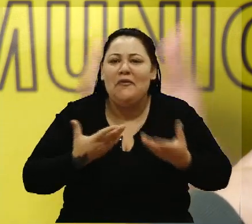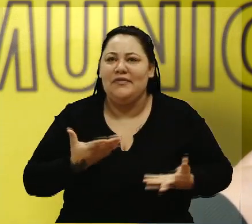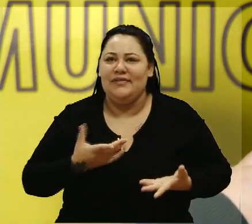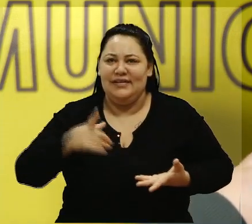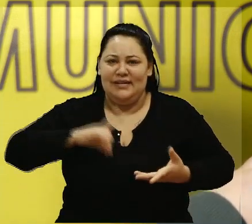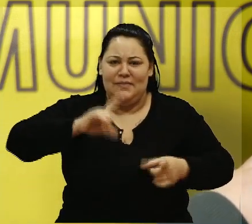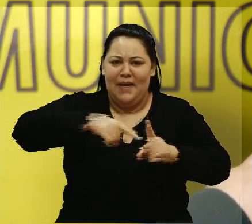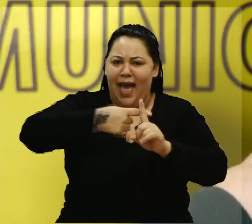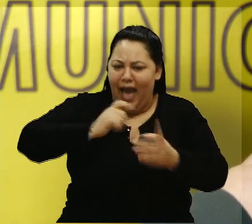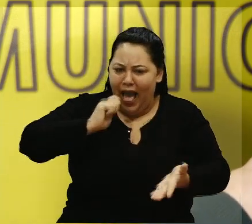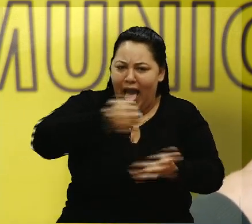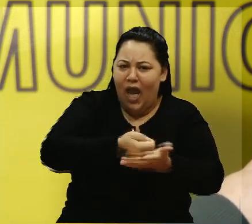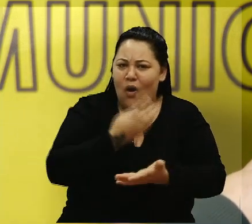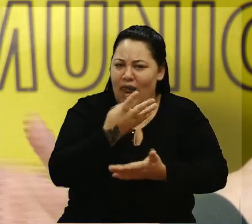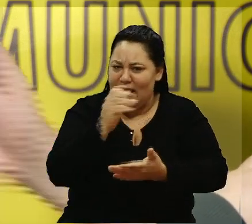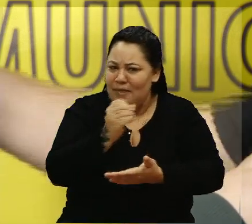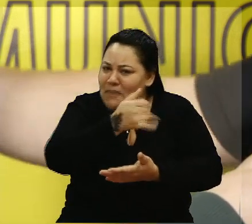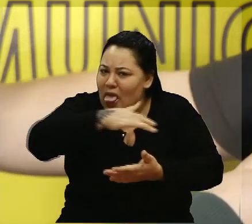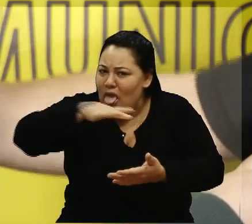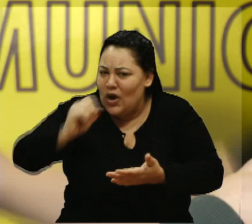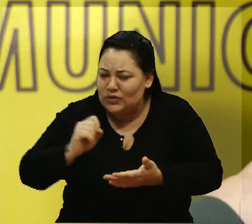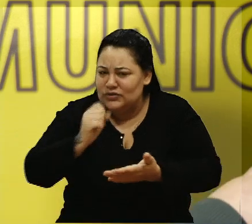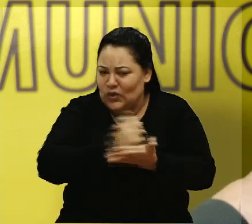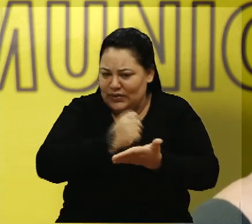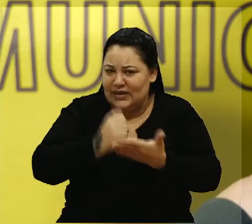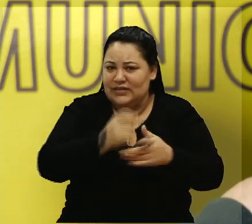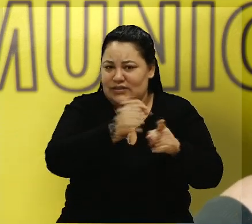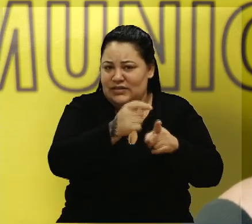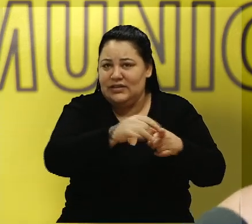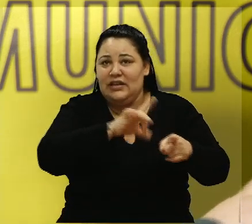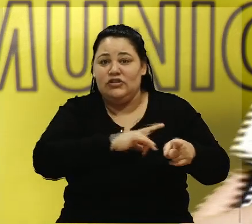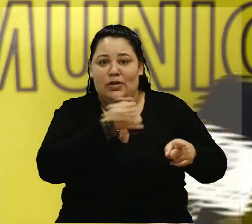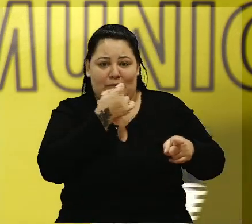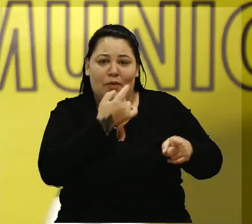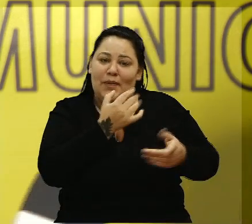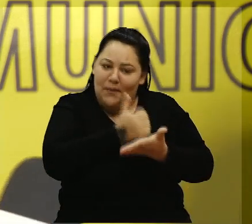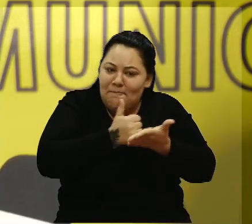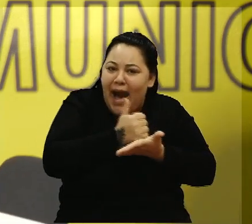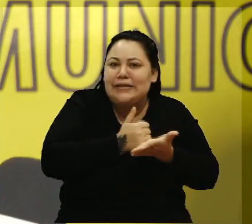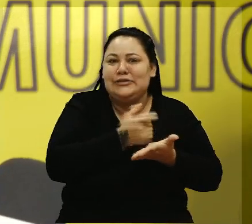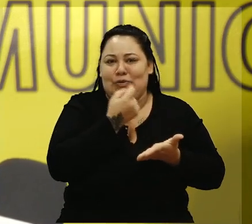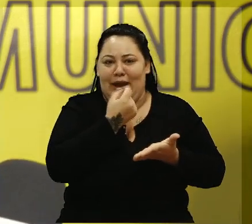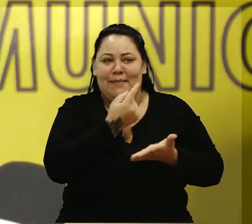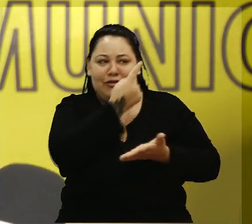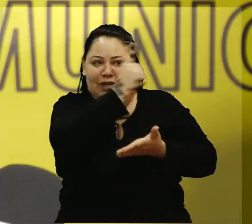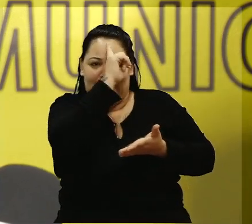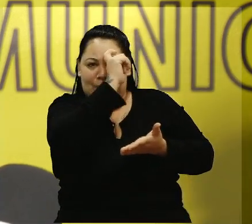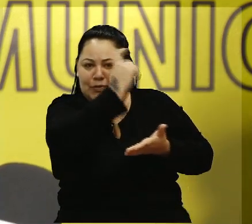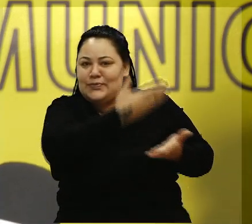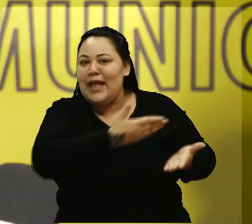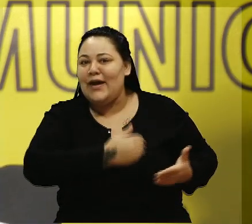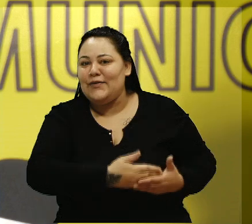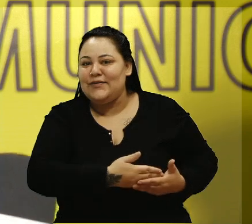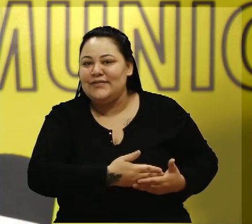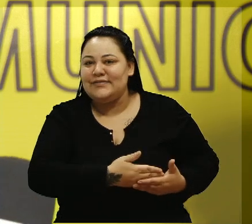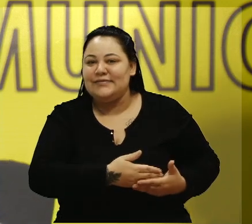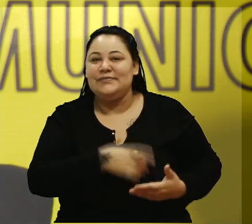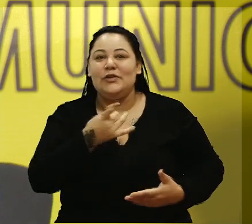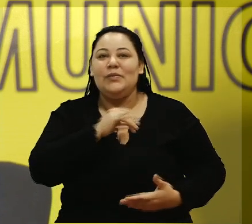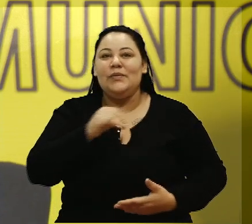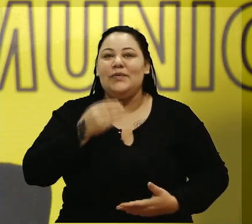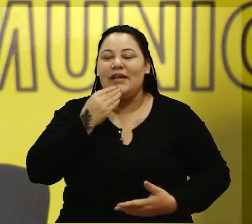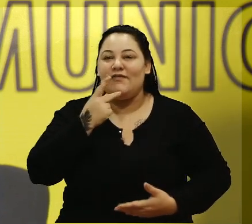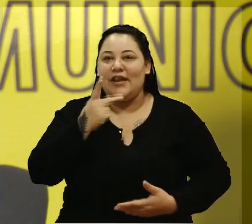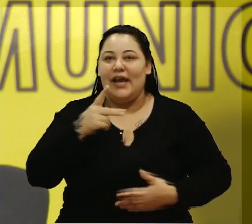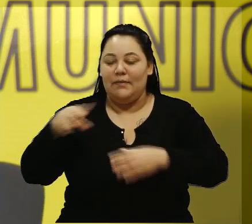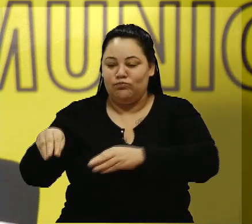40 milhões em contrato de locação, tem que ter dinheiro para comprar paracetamol, né, tchê? Vereador, uma das possibilidades de transferência seria o complexo